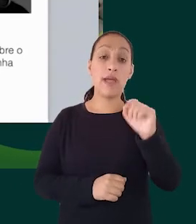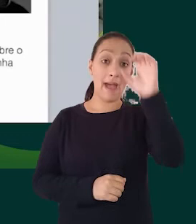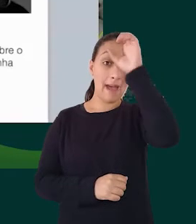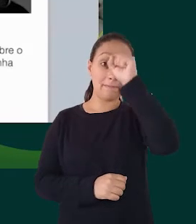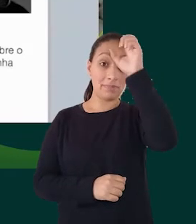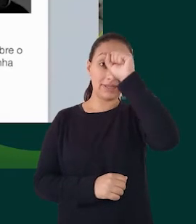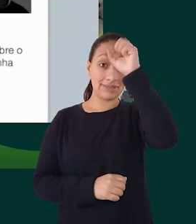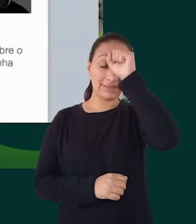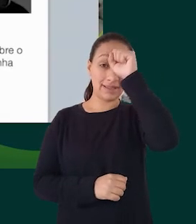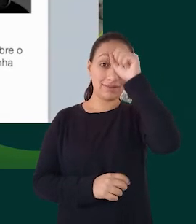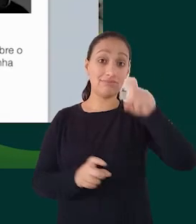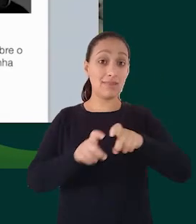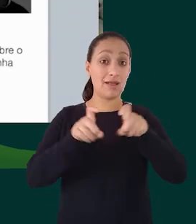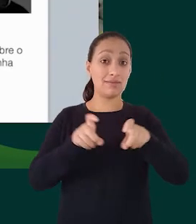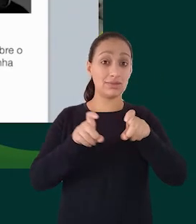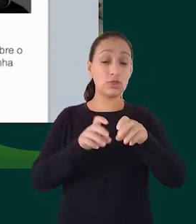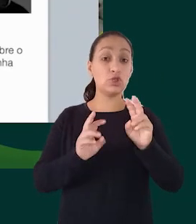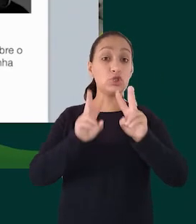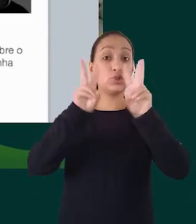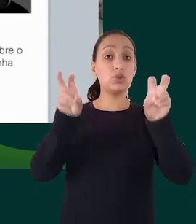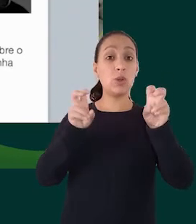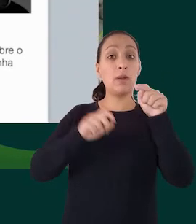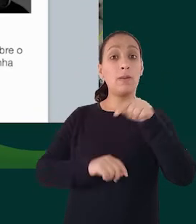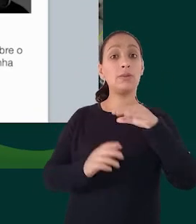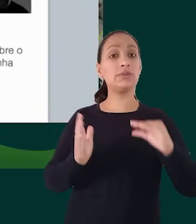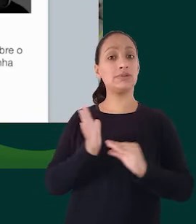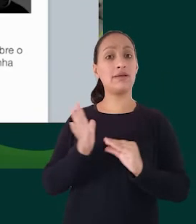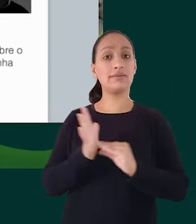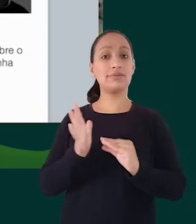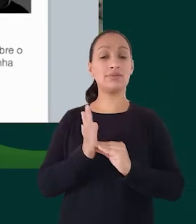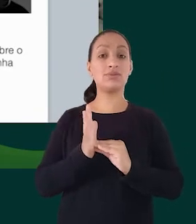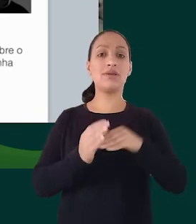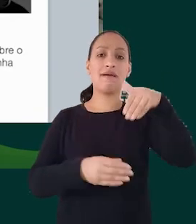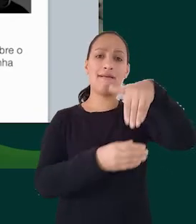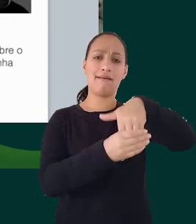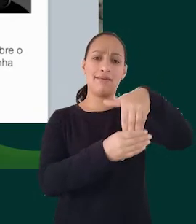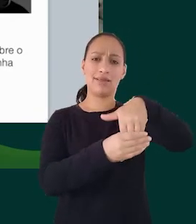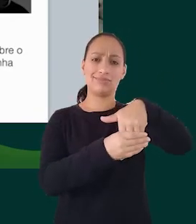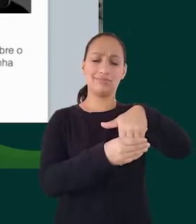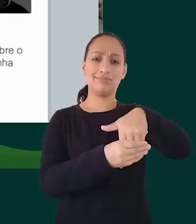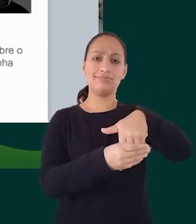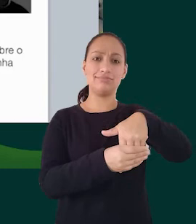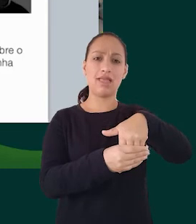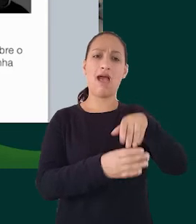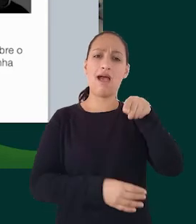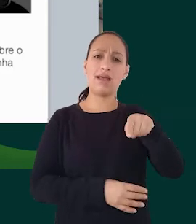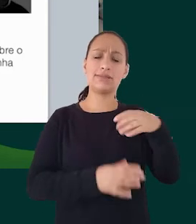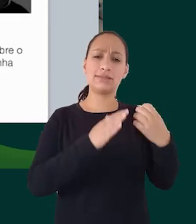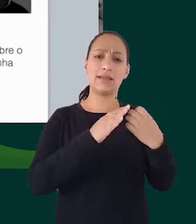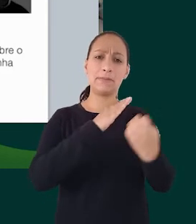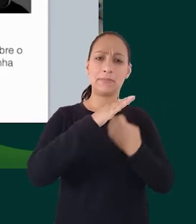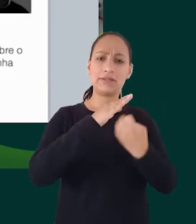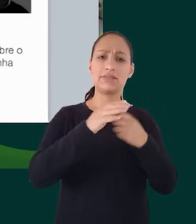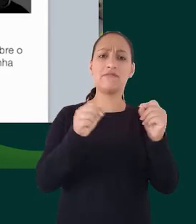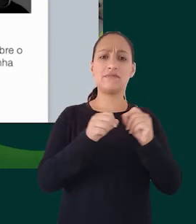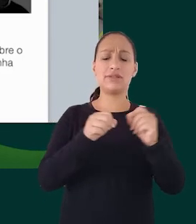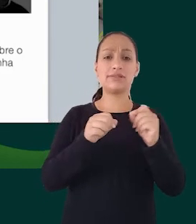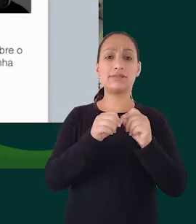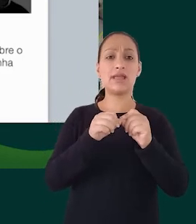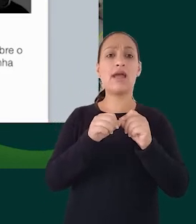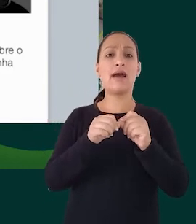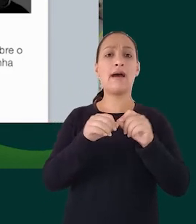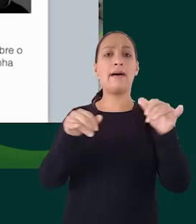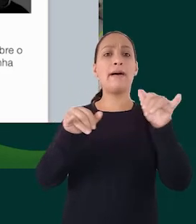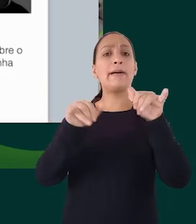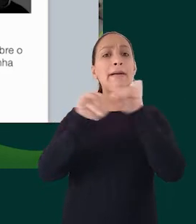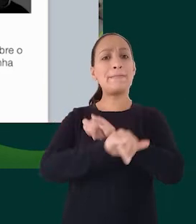aprendizagem de máquina sobre os dados eleitorais. Então, essa empresa ela fazia campanhas